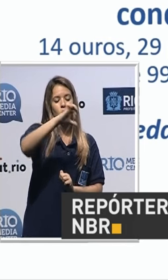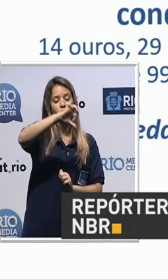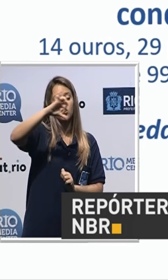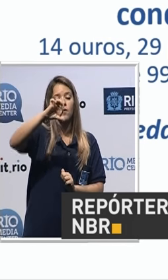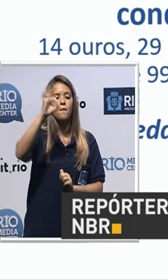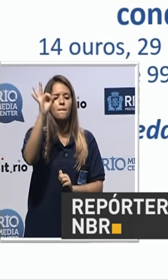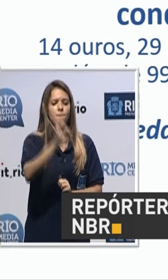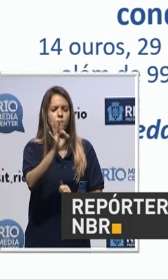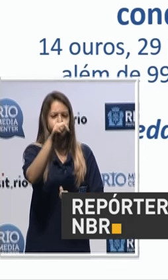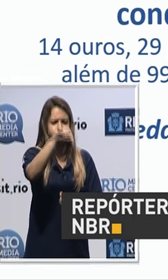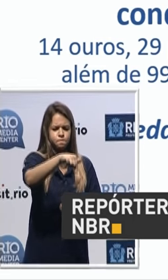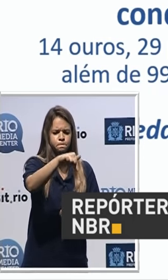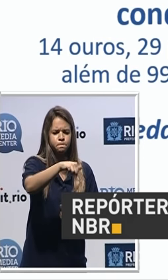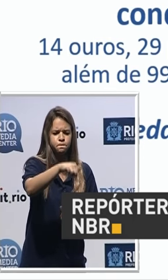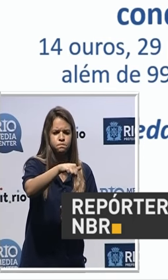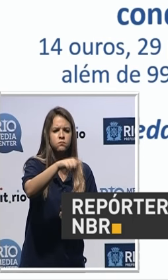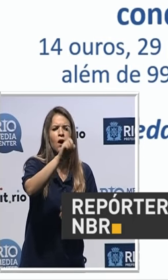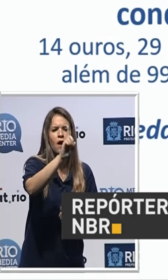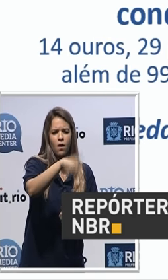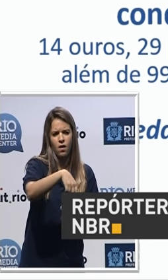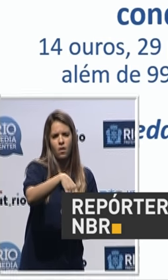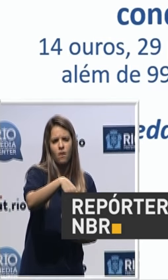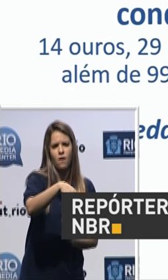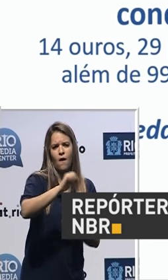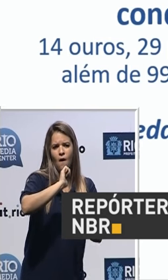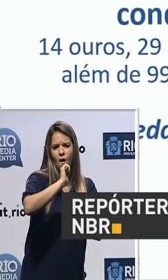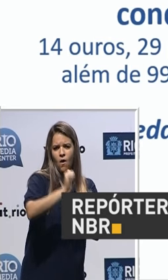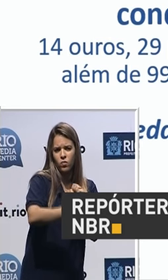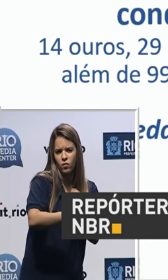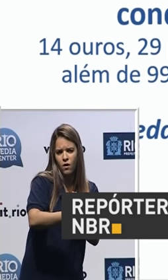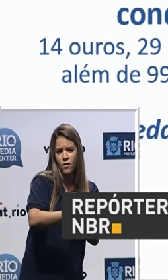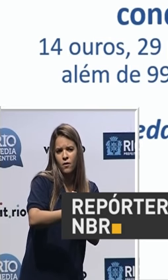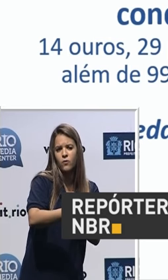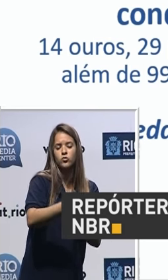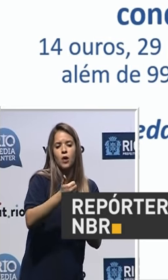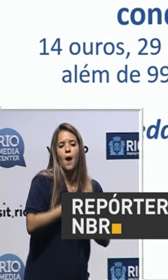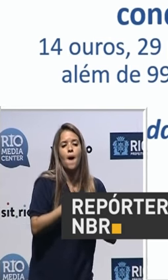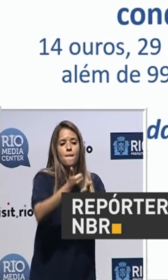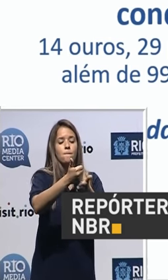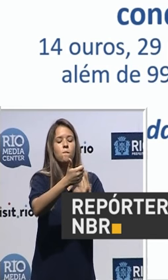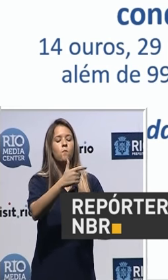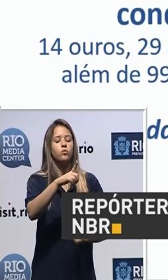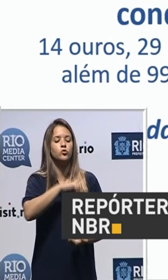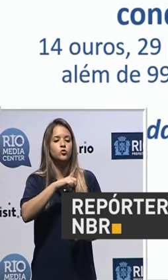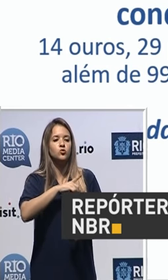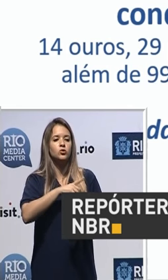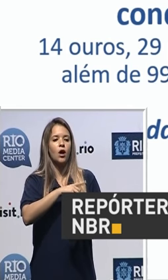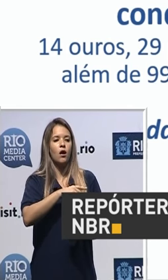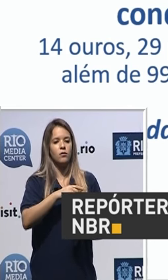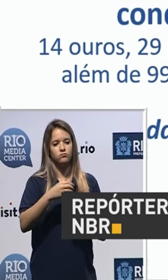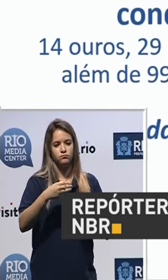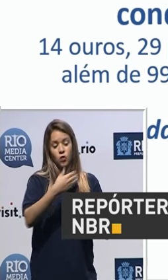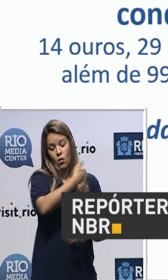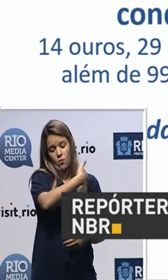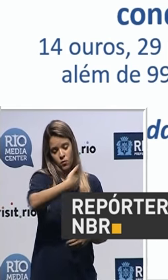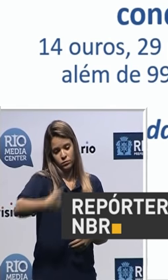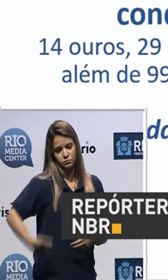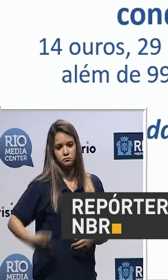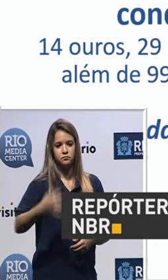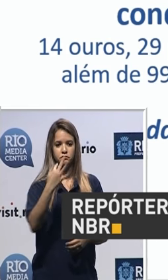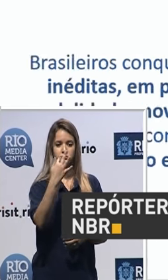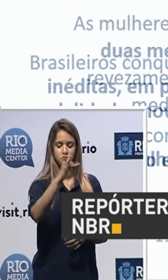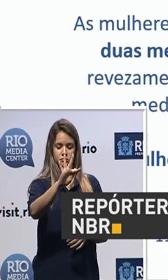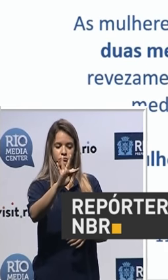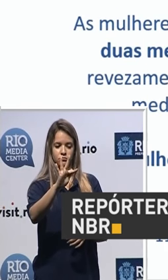90,9% são de atletas que recebem apoio do governo federal, recebem uma das